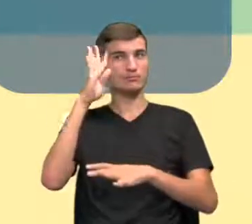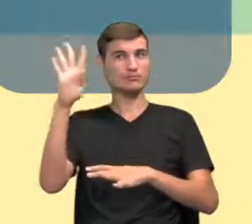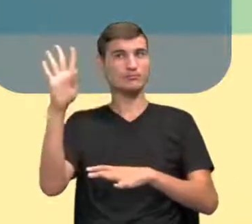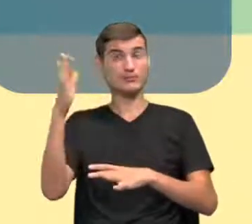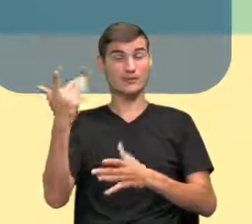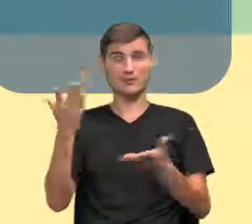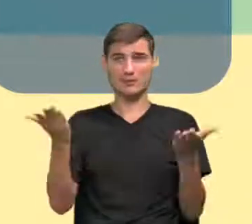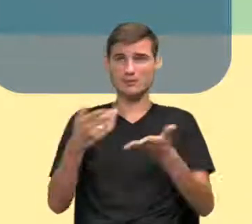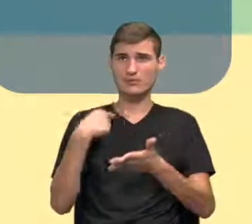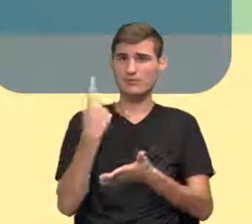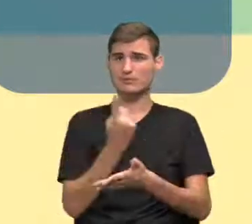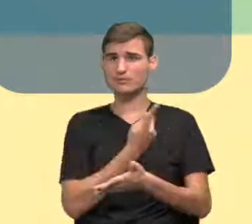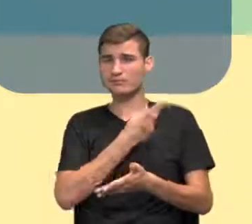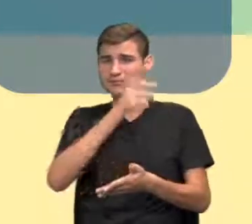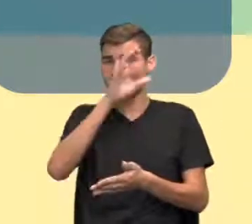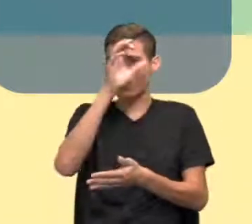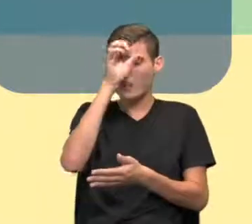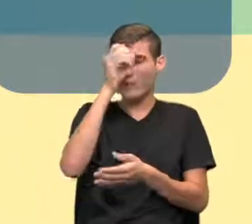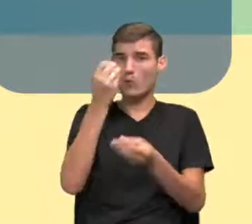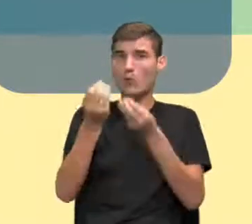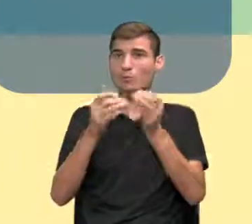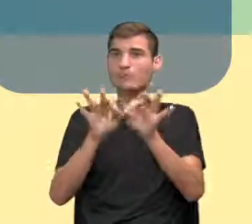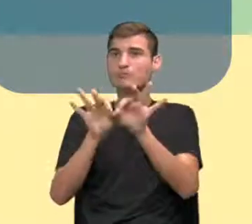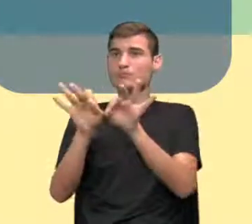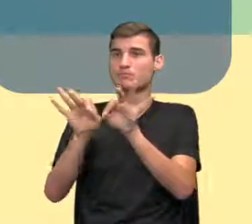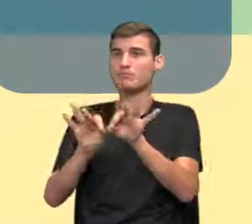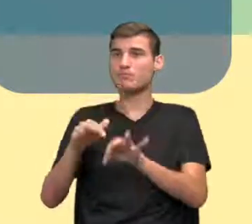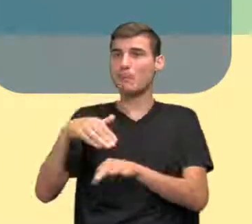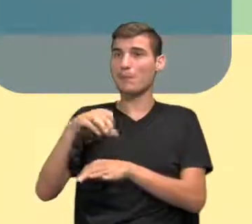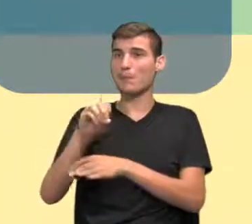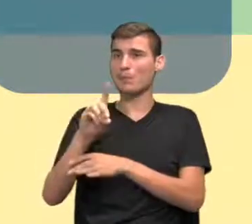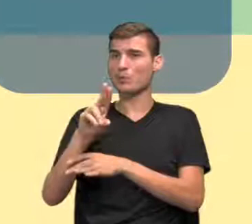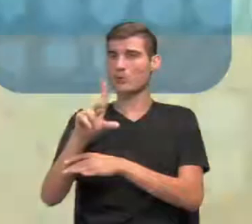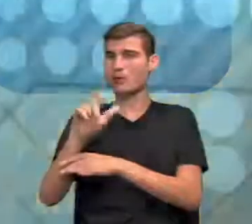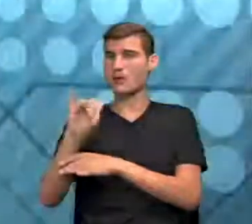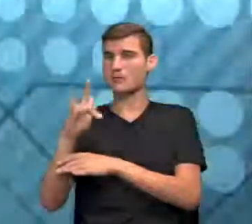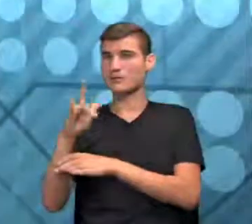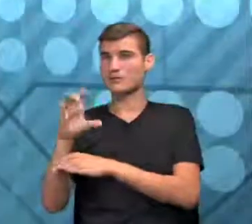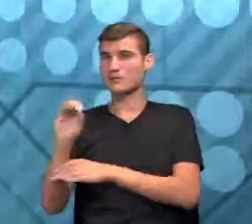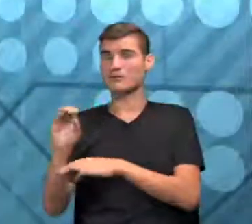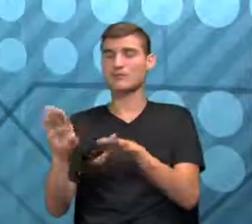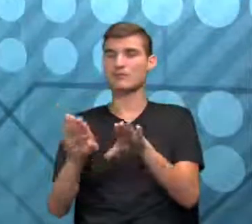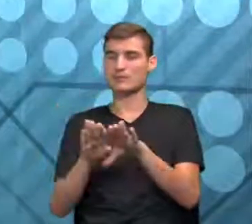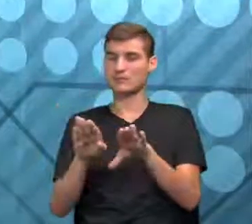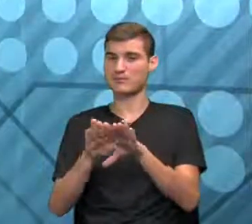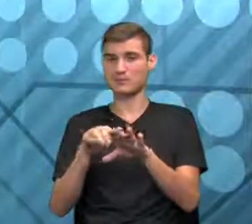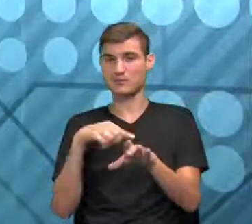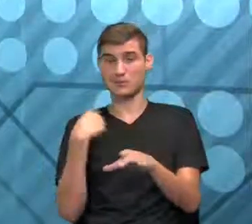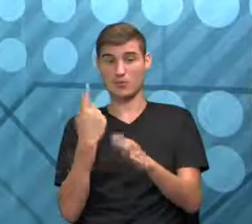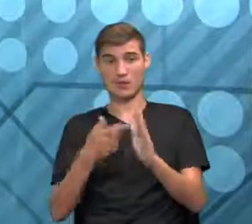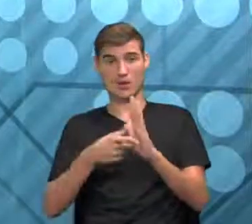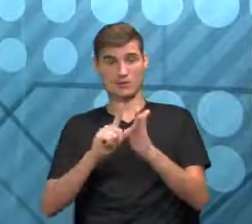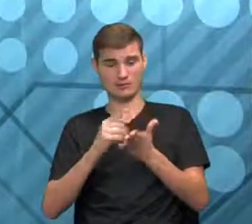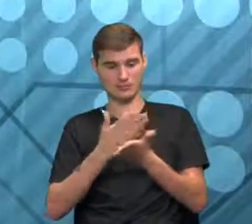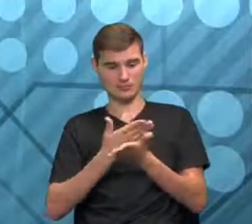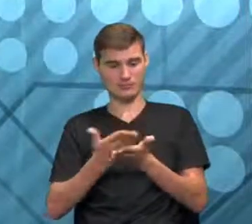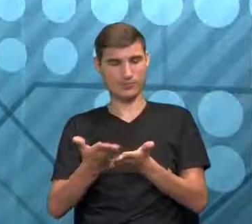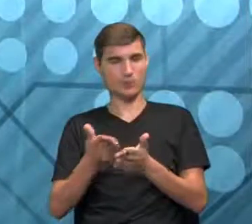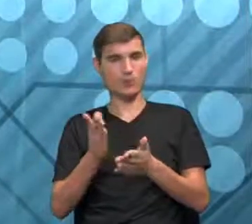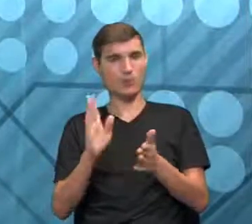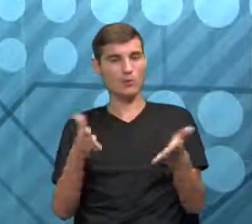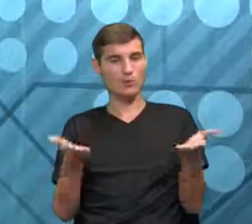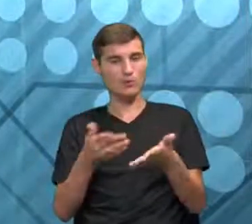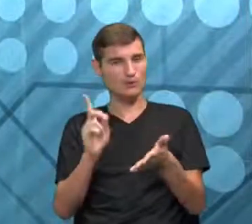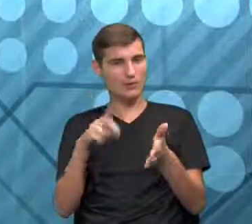aprender mais sobre modulação e demodulação. Mas antes de eu começar o nosso conteúdo, nossa aula de hoje, falar